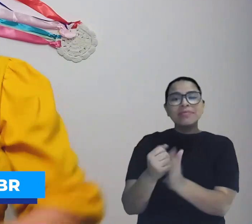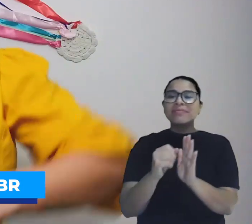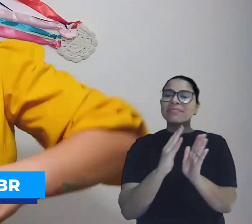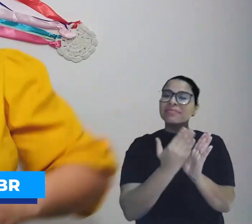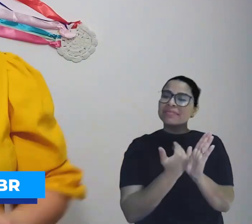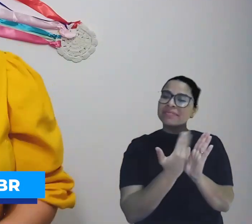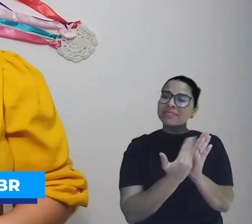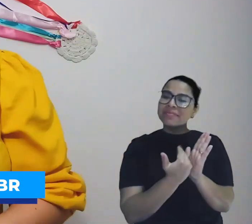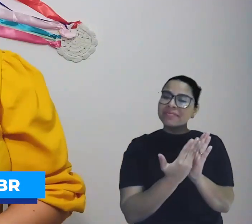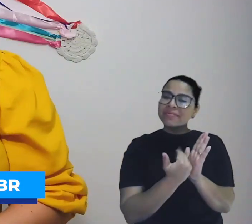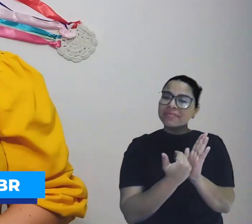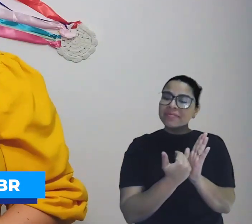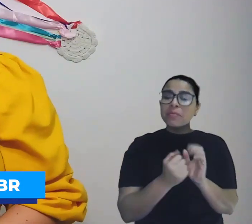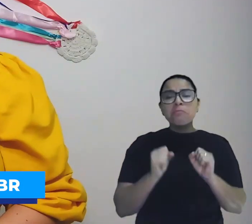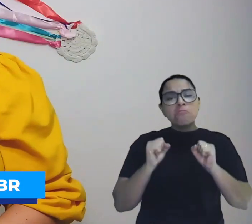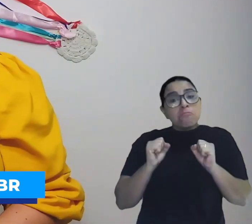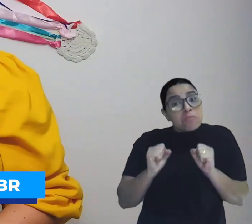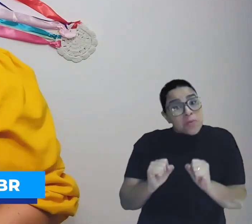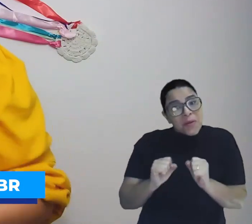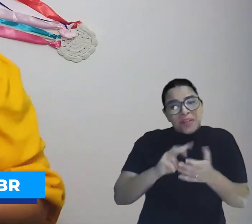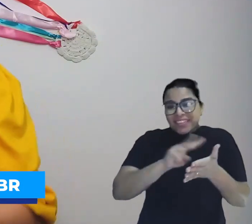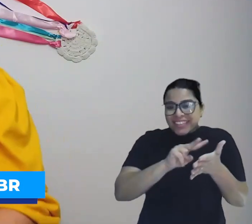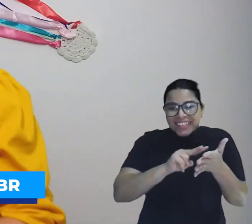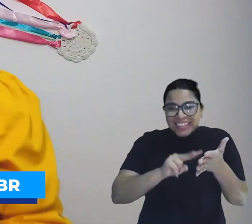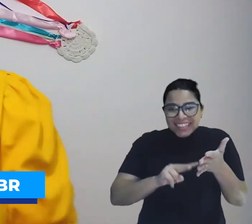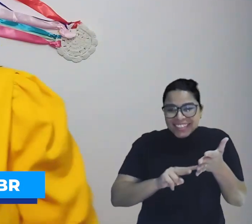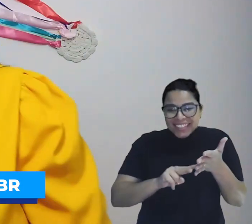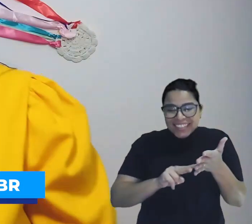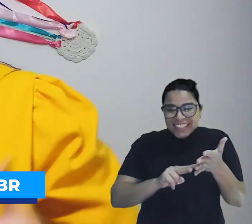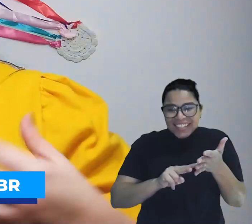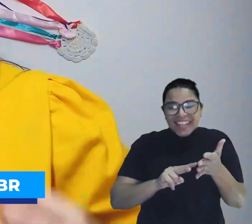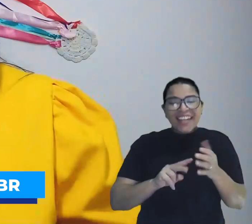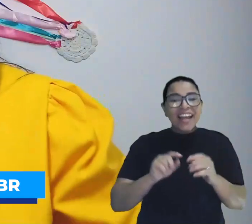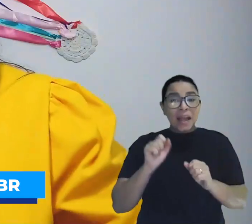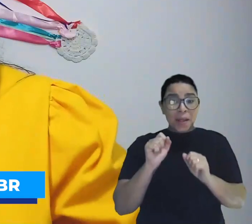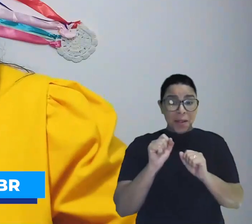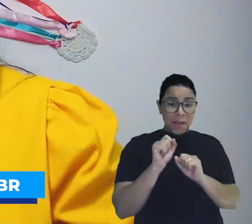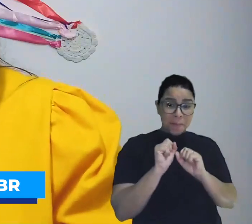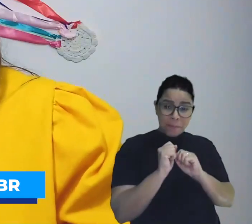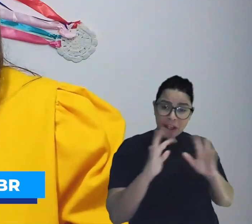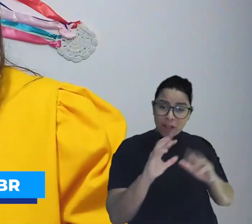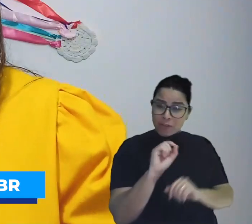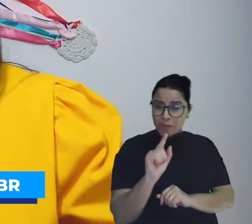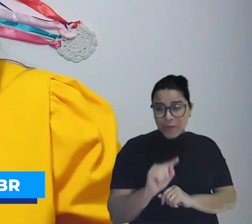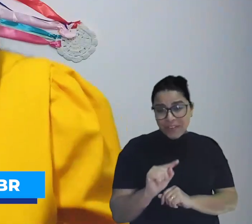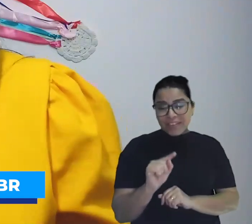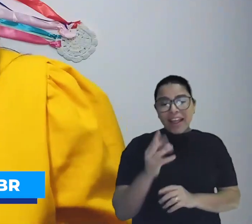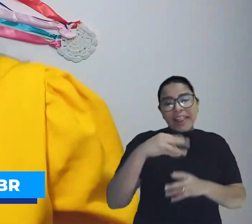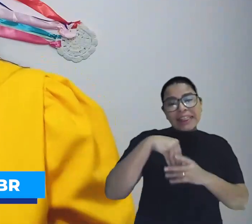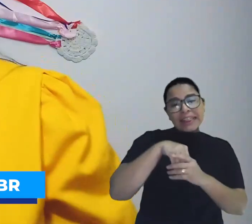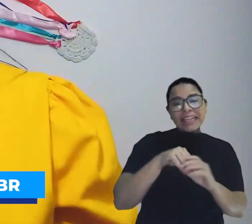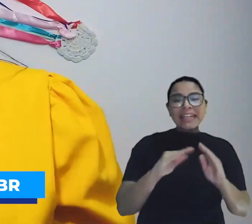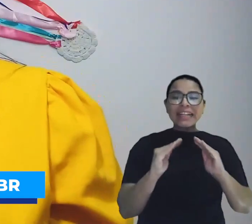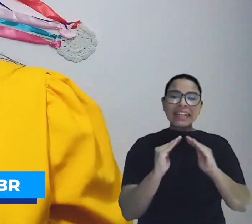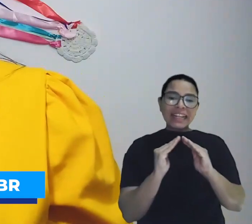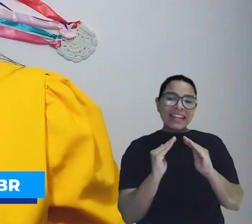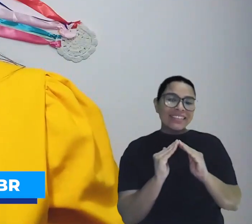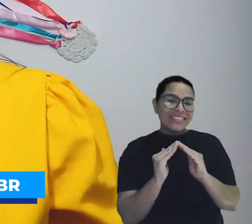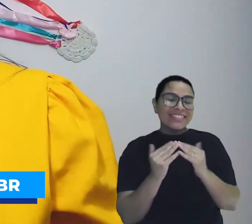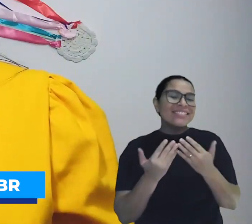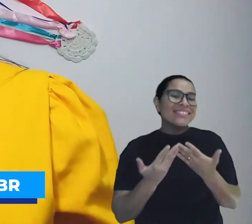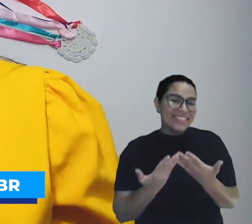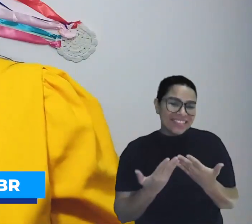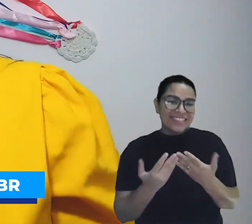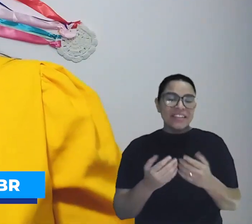Biblioteca, faça o download do livro e você pode fazer a leitura do Mágico de Oz na íntegra na sua